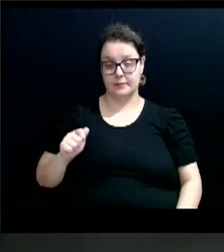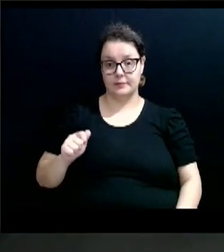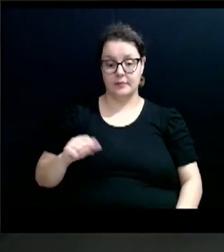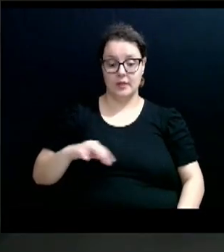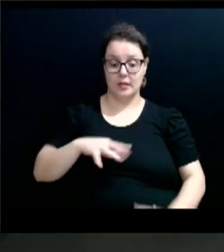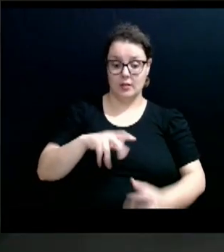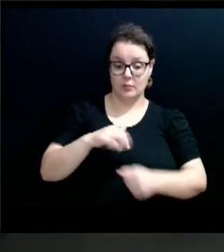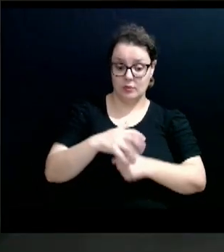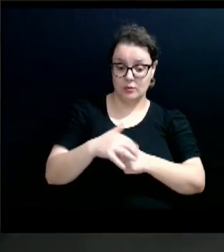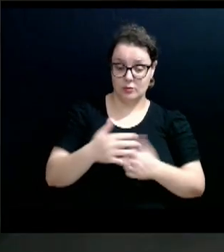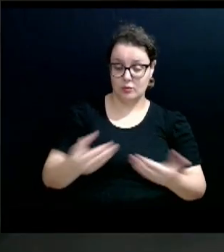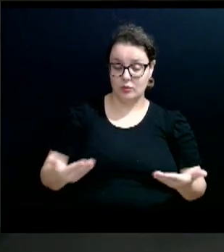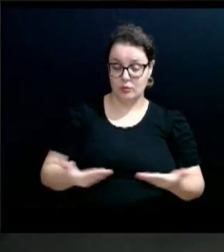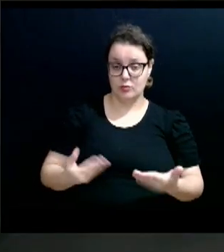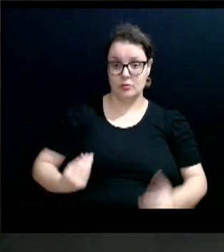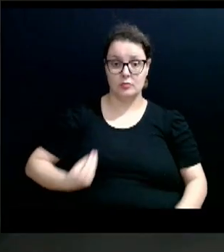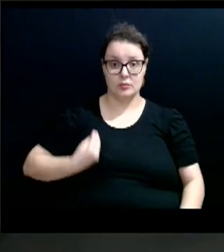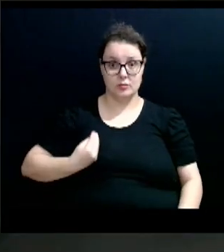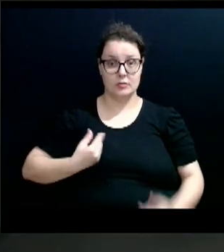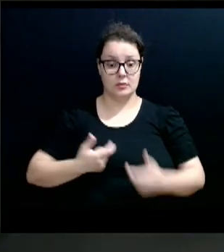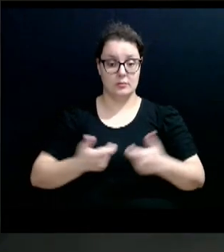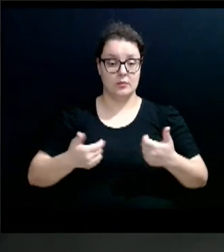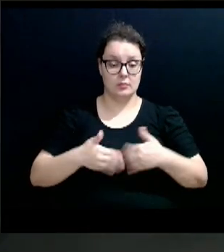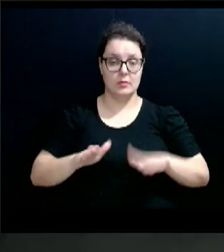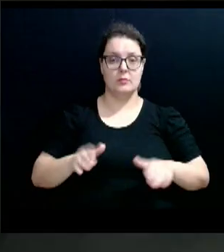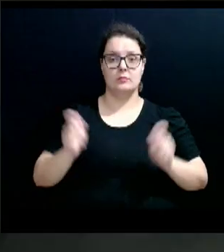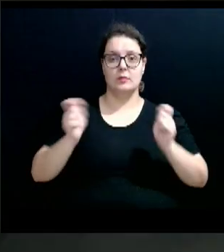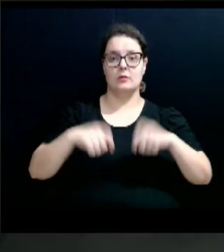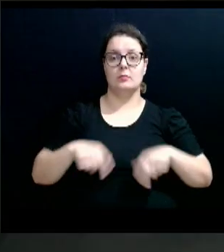hoje ampliou as nossas possibilidades, mas também